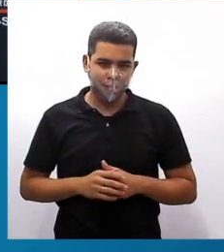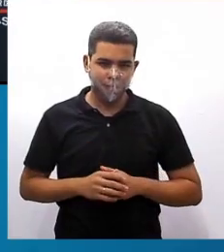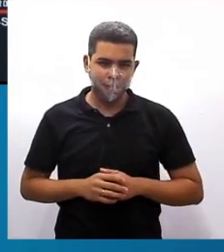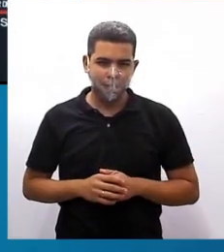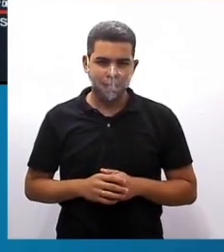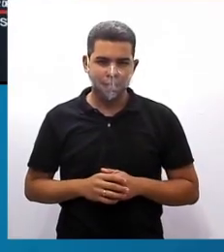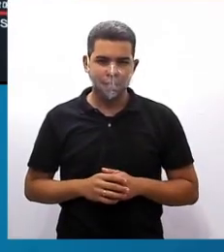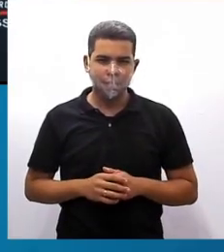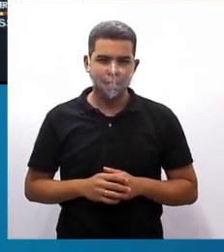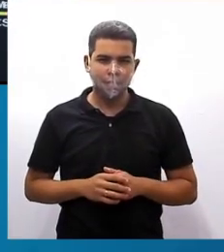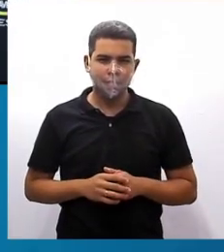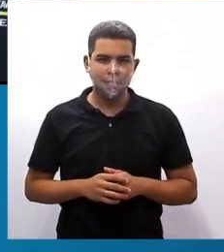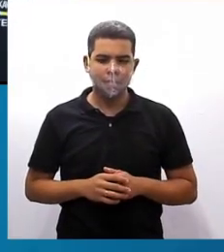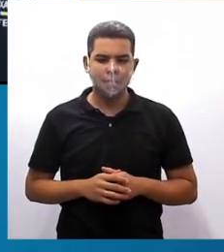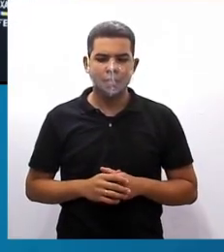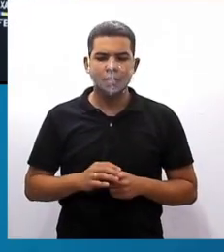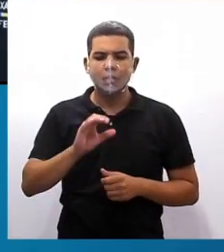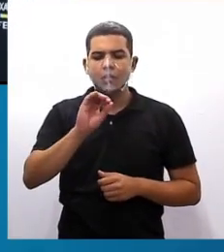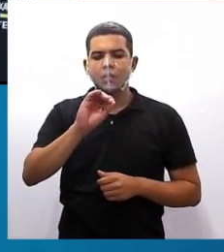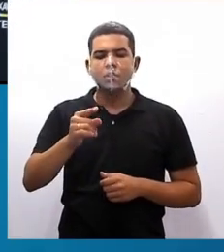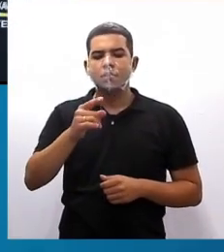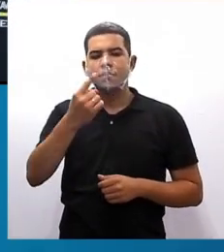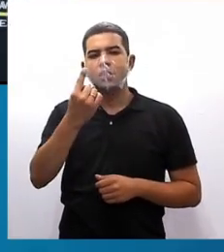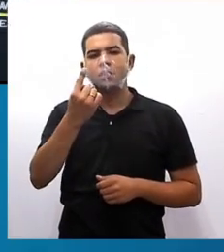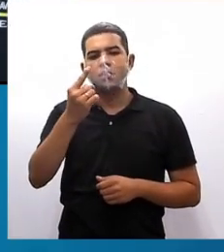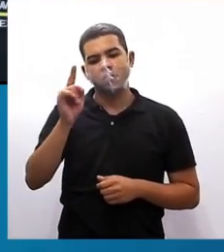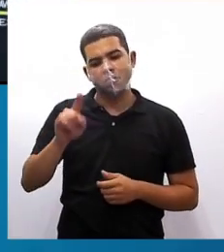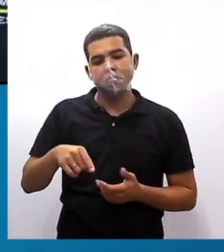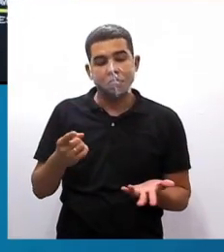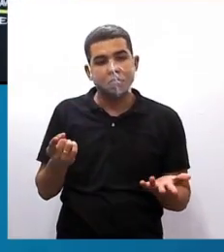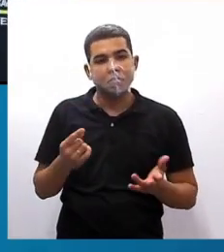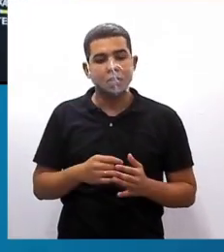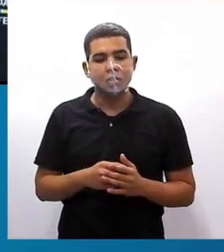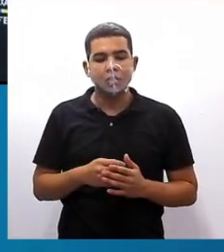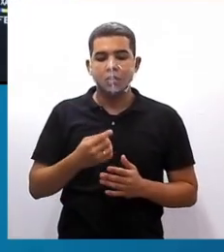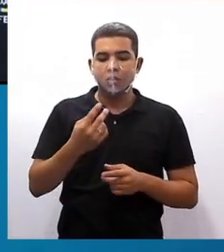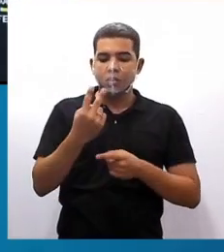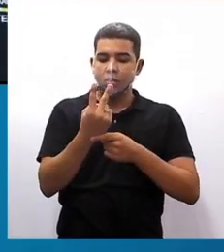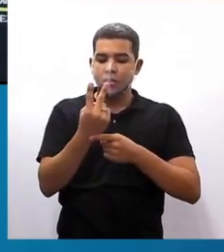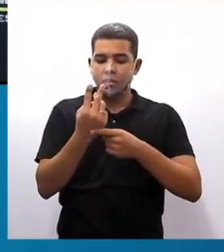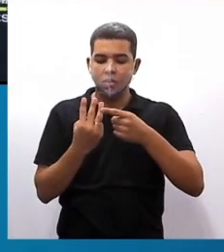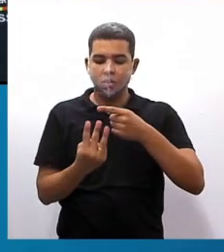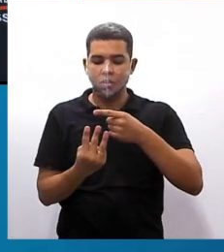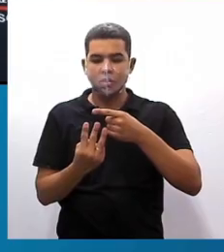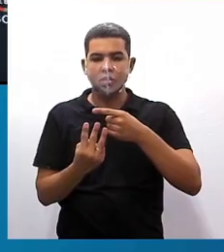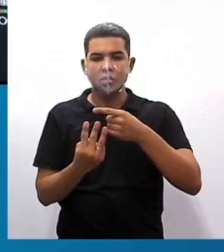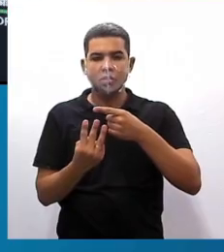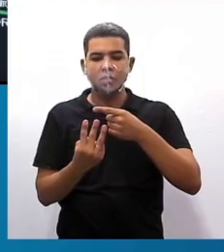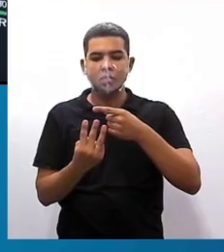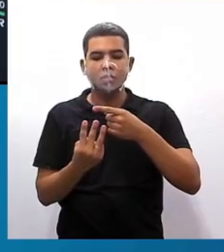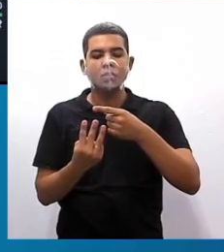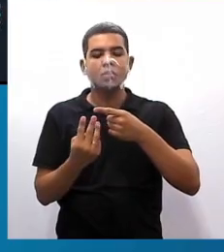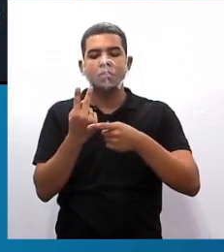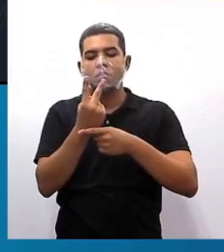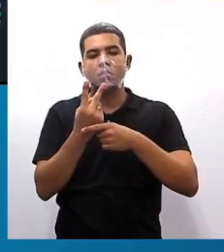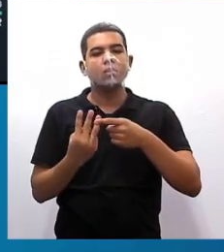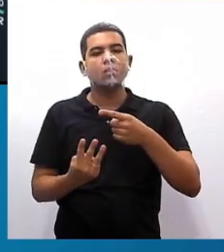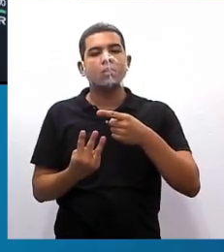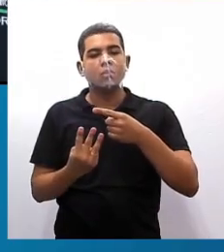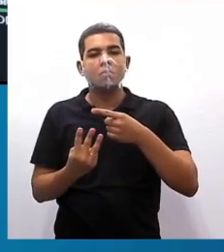seguinte agora. 0,1 também é um número racional. O 3 sobre 2, o 2 terços, nesse caso, 2